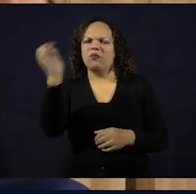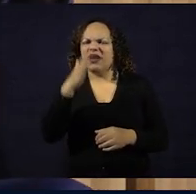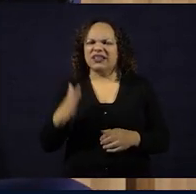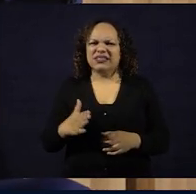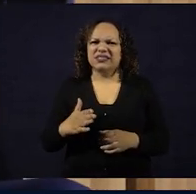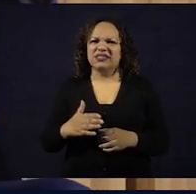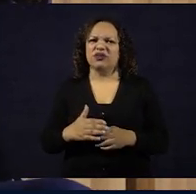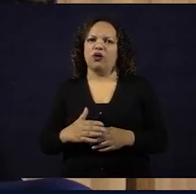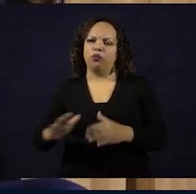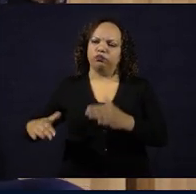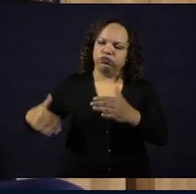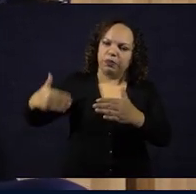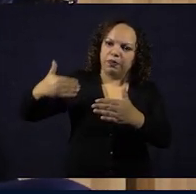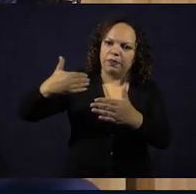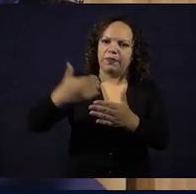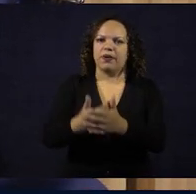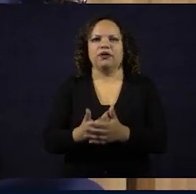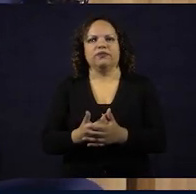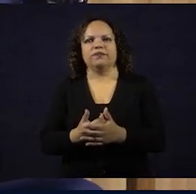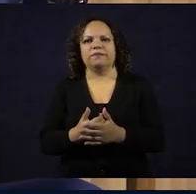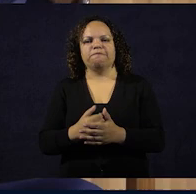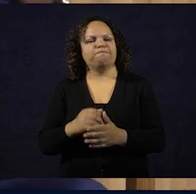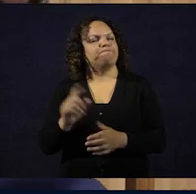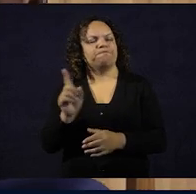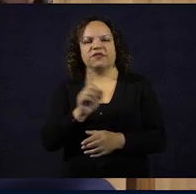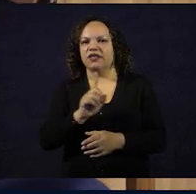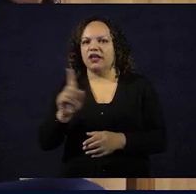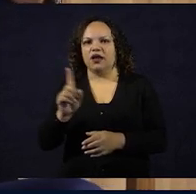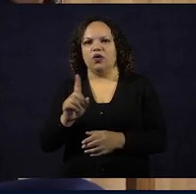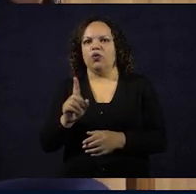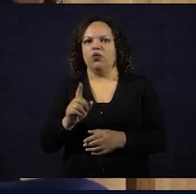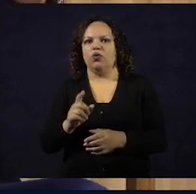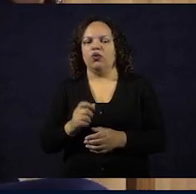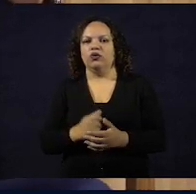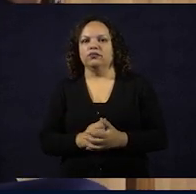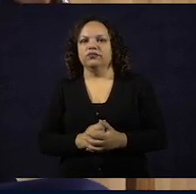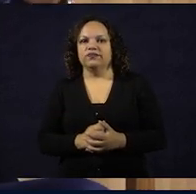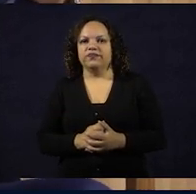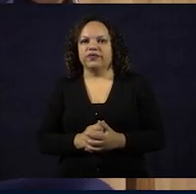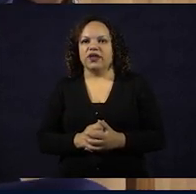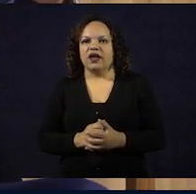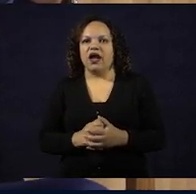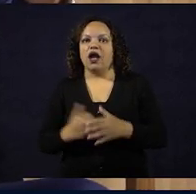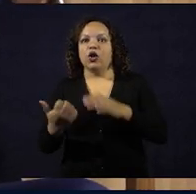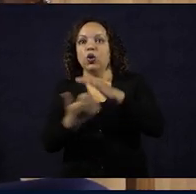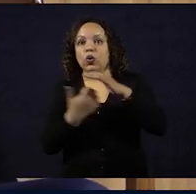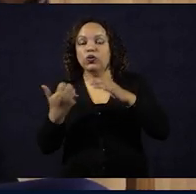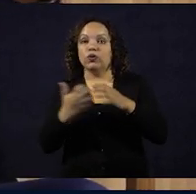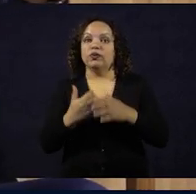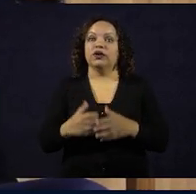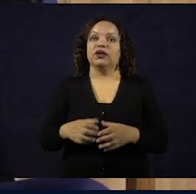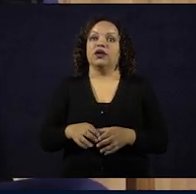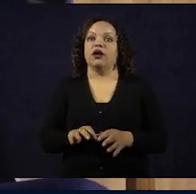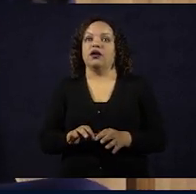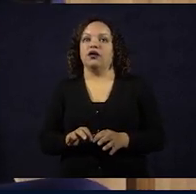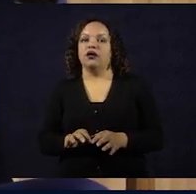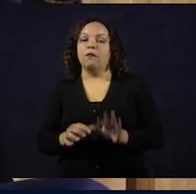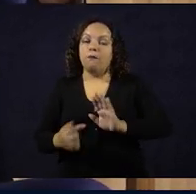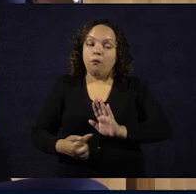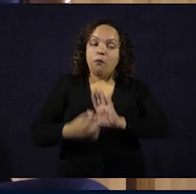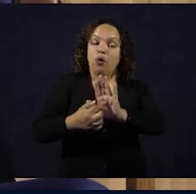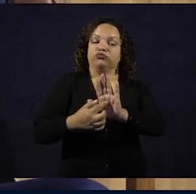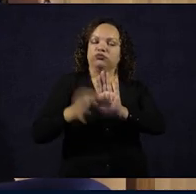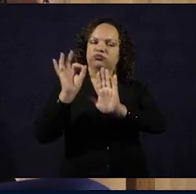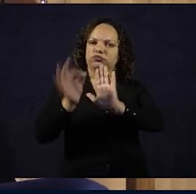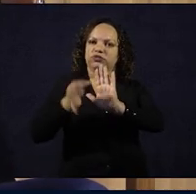piorou o pior momento da história não é nada disso tem um preço econômico que define muito bem se a gente piorou